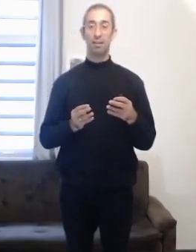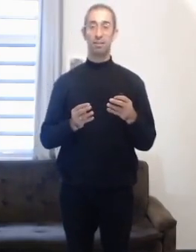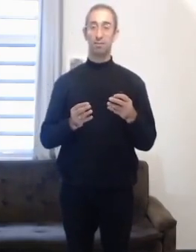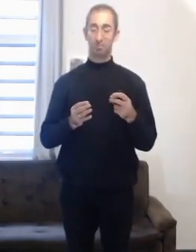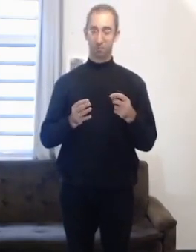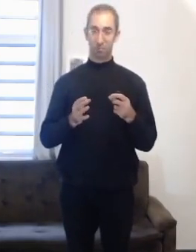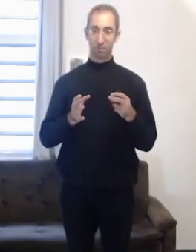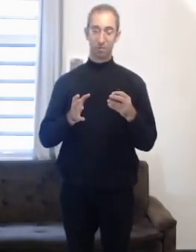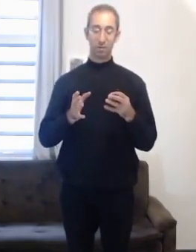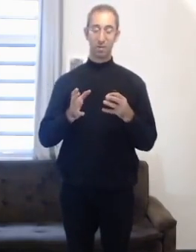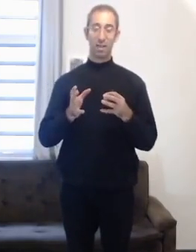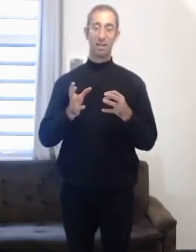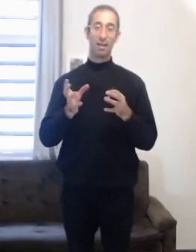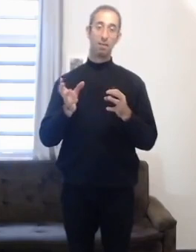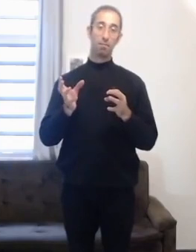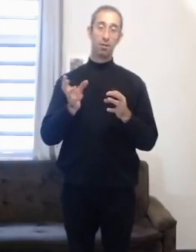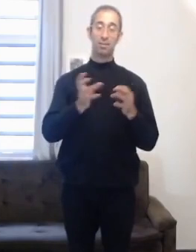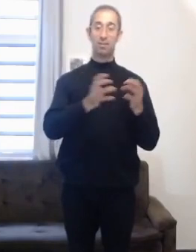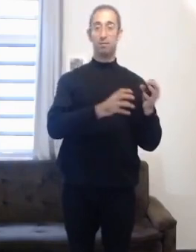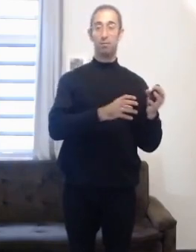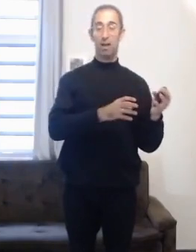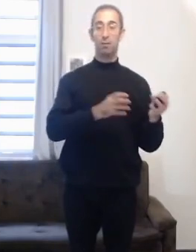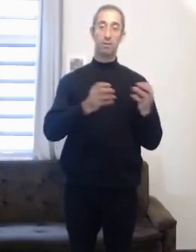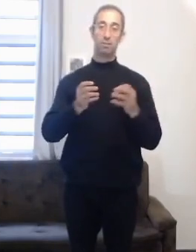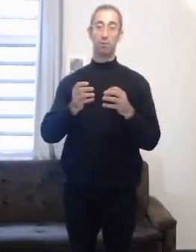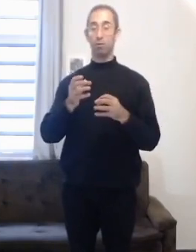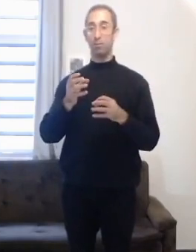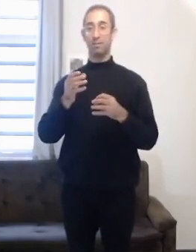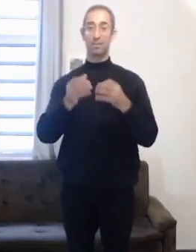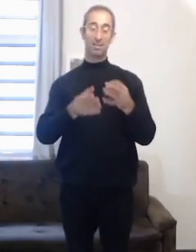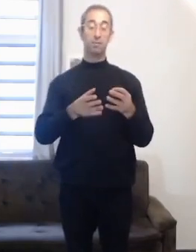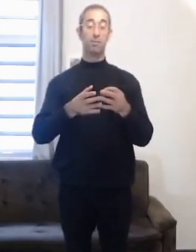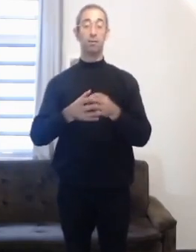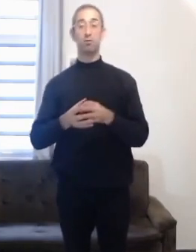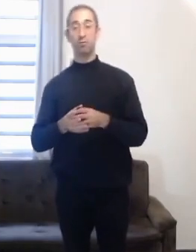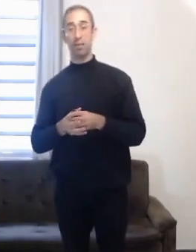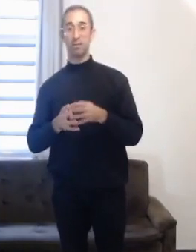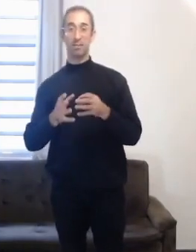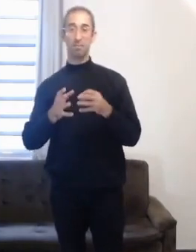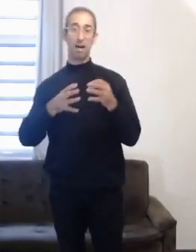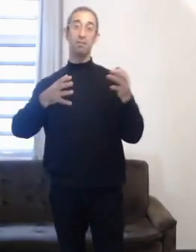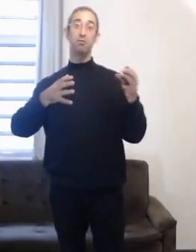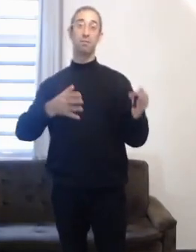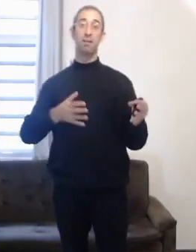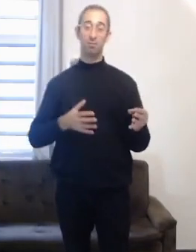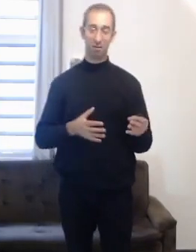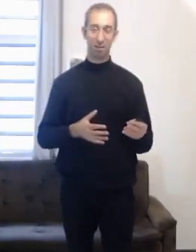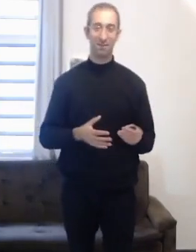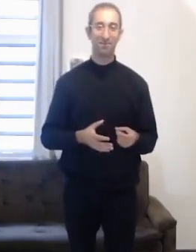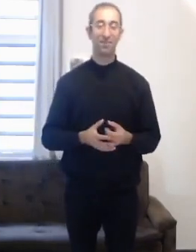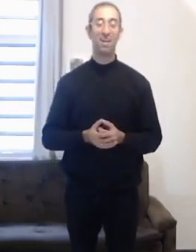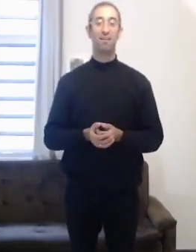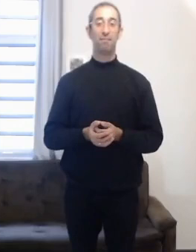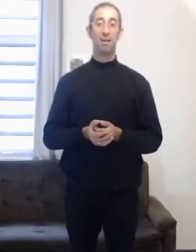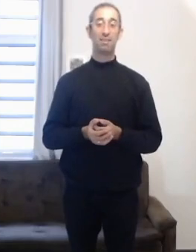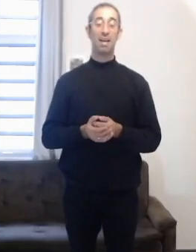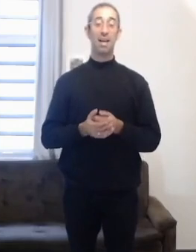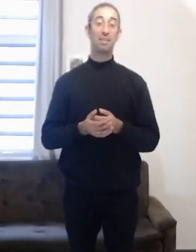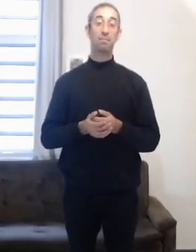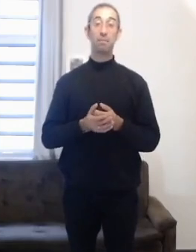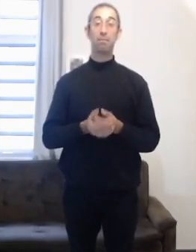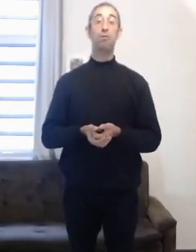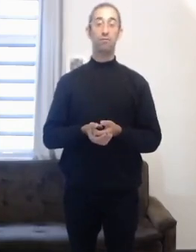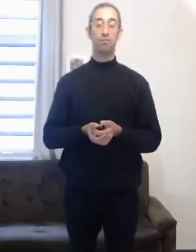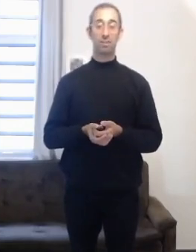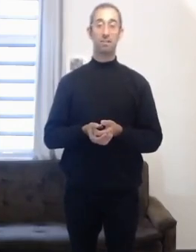explorar, né, que pode ser para um lado, pode ser para o outro, pode ser sempre, pode não ser, pode ser mais ou menos, né? Mas